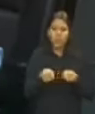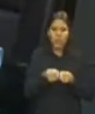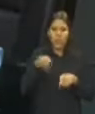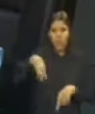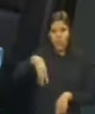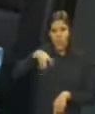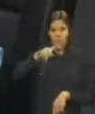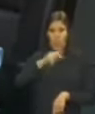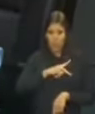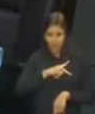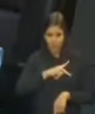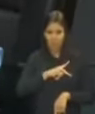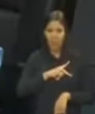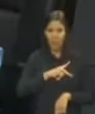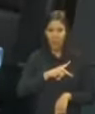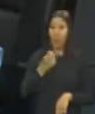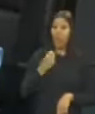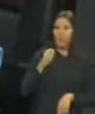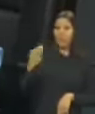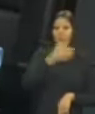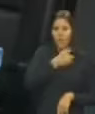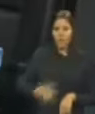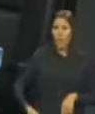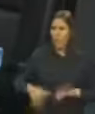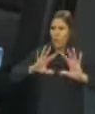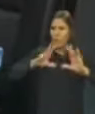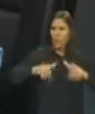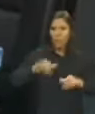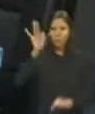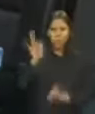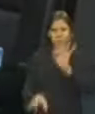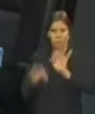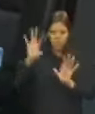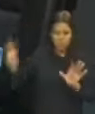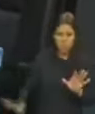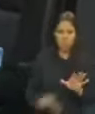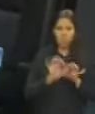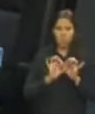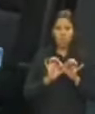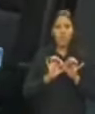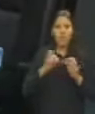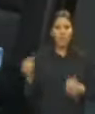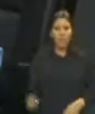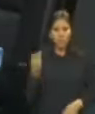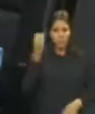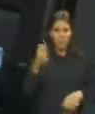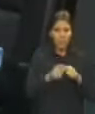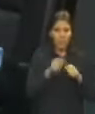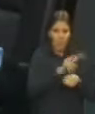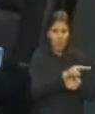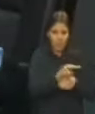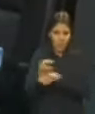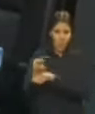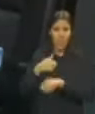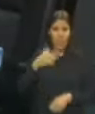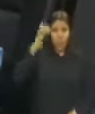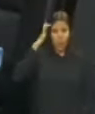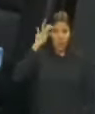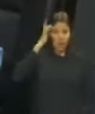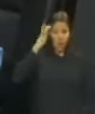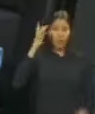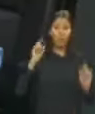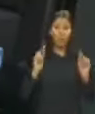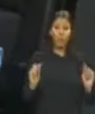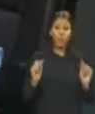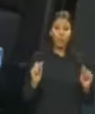Defensoria Pública, e toda a estrutura que se faz necessária para fazer essa blitz. Eu acho até, deputado,